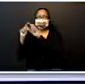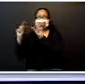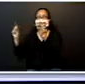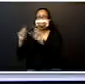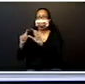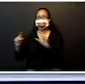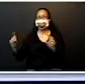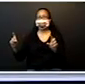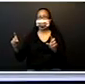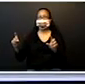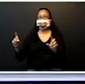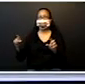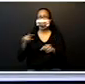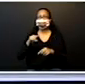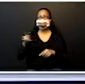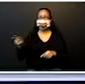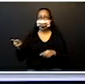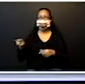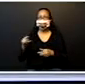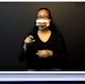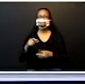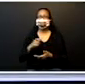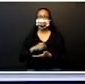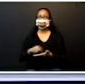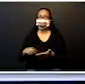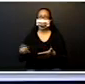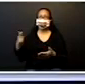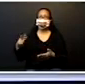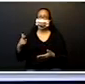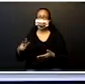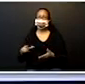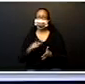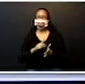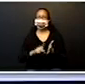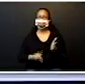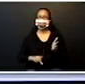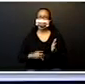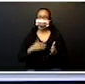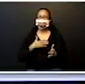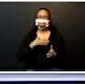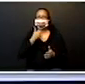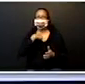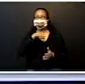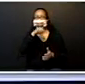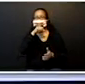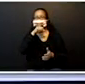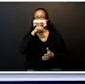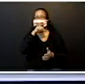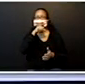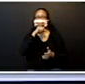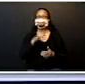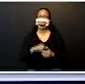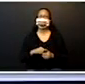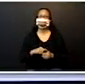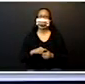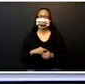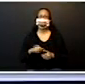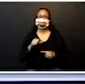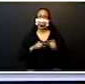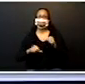exercício 2, você vai reescrever o poema. Meu pai. Passando os verbos para o